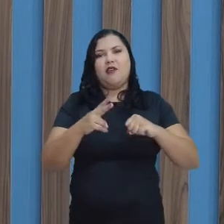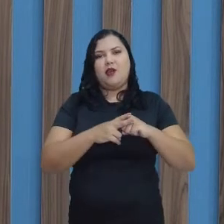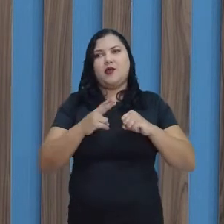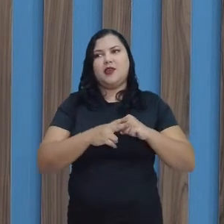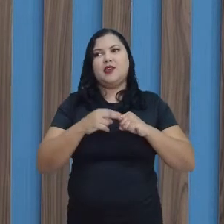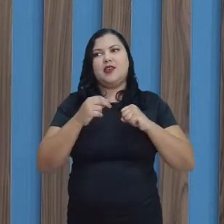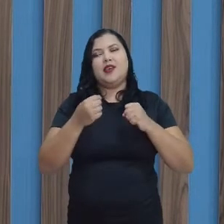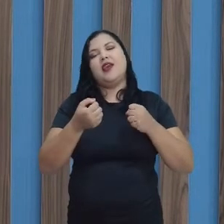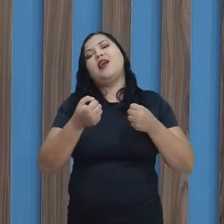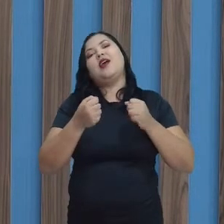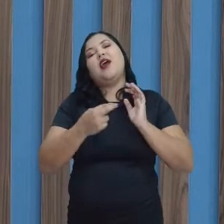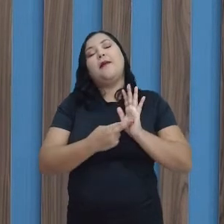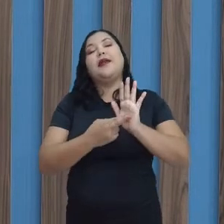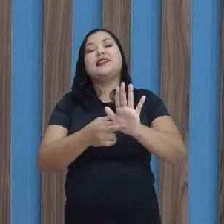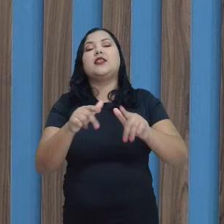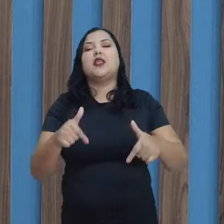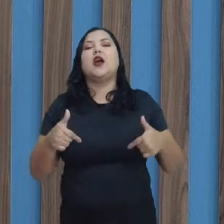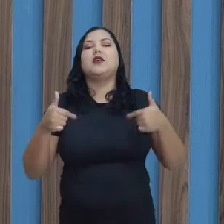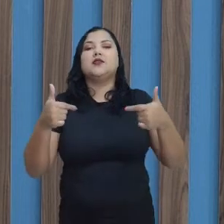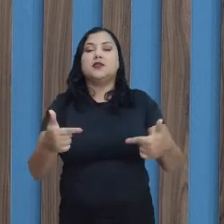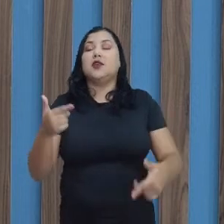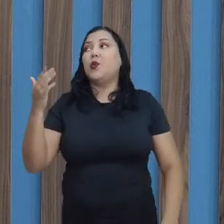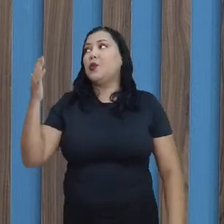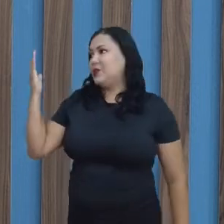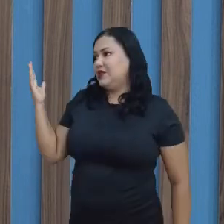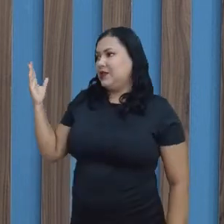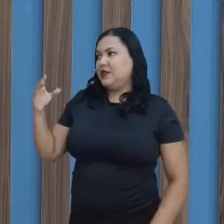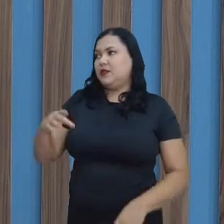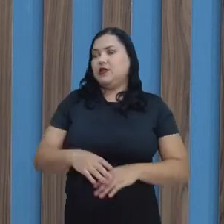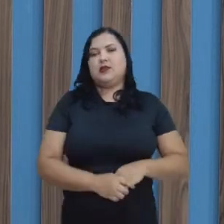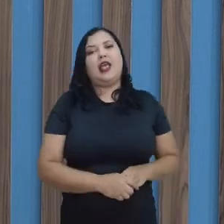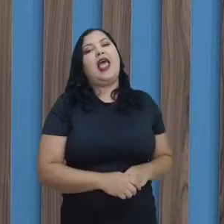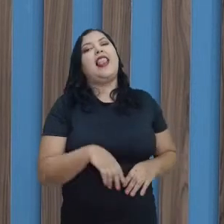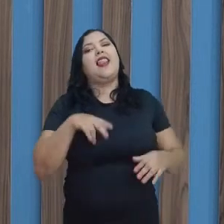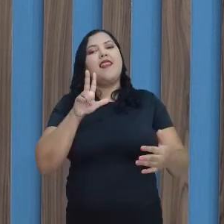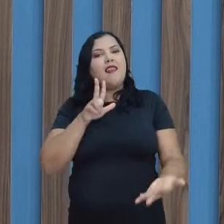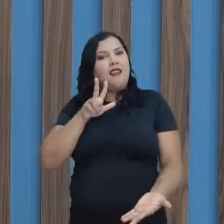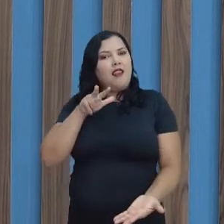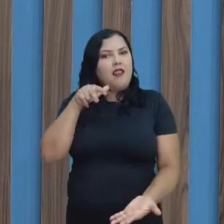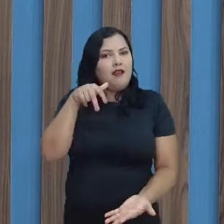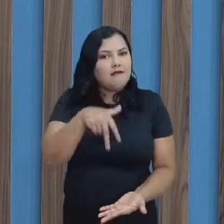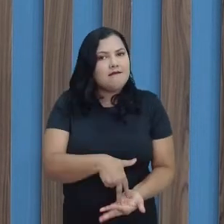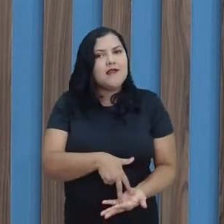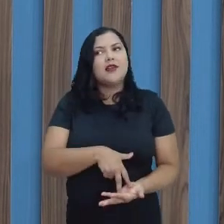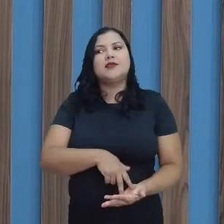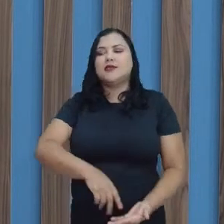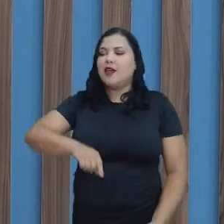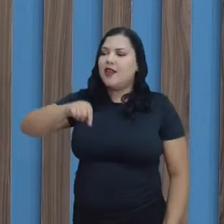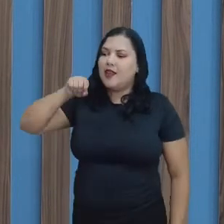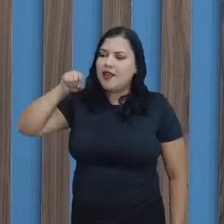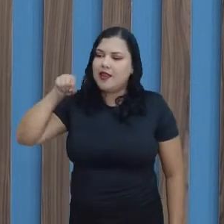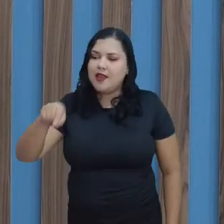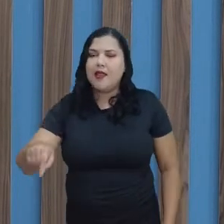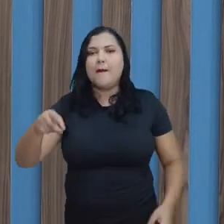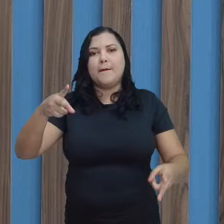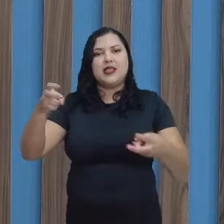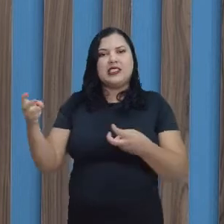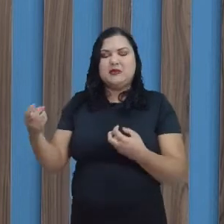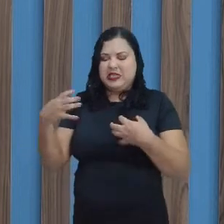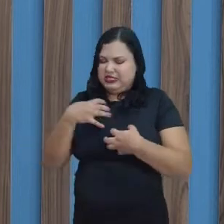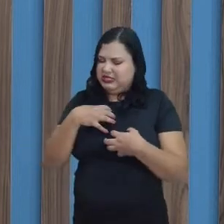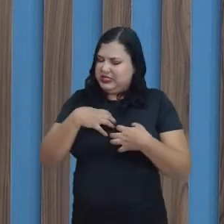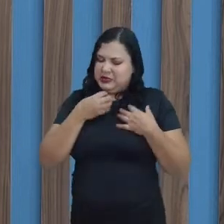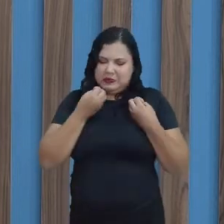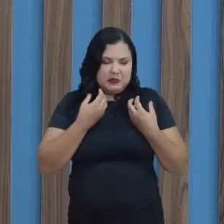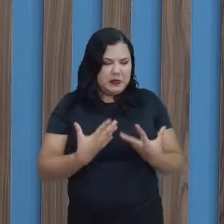ação de Maria Carolina de Jesus, não é? Isso. Levantar, ir lá, não é? Ver que não está bem, e